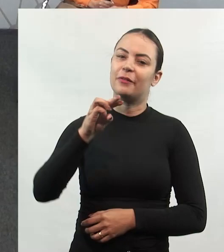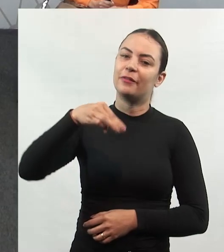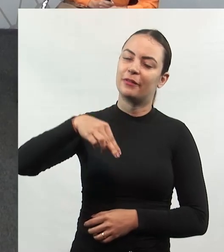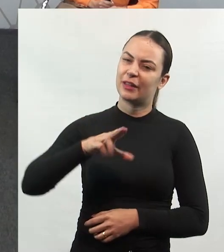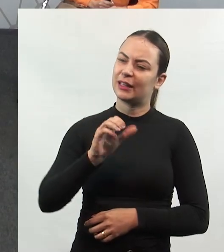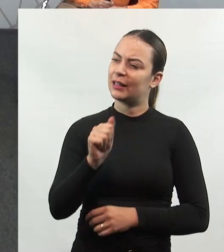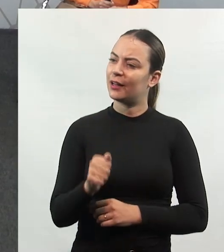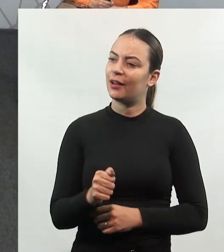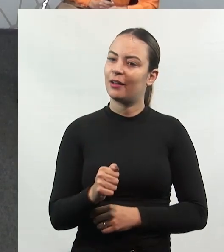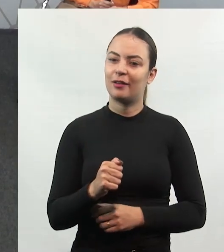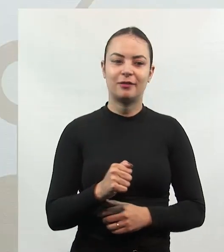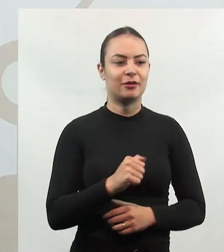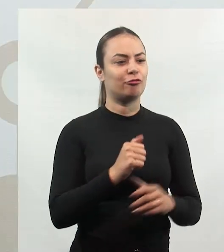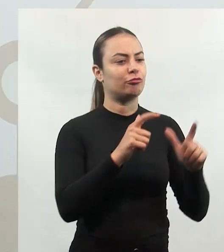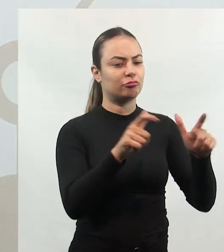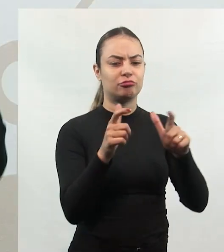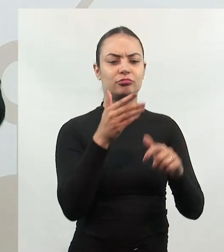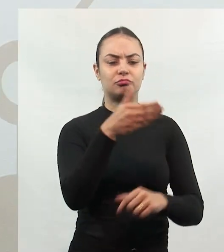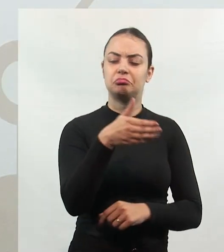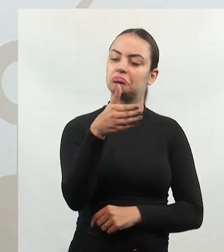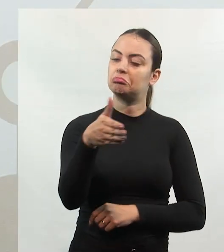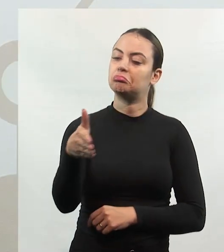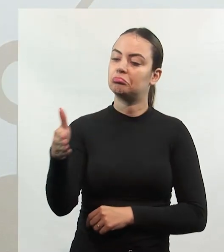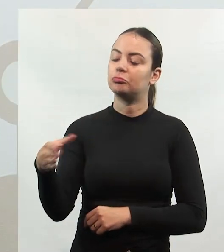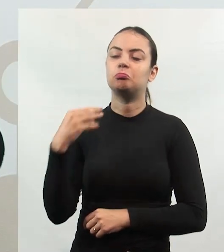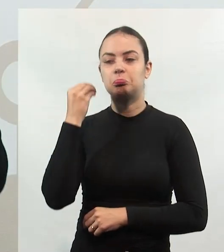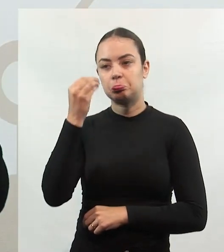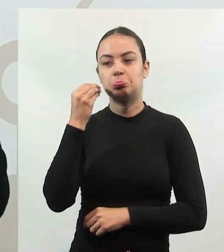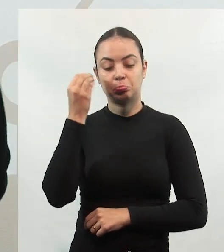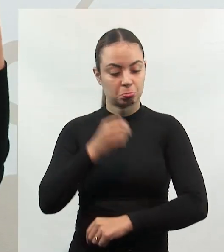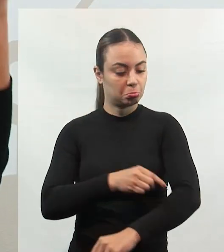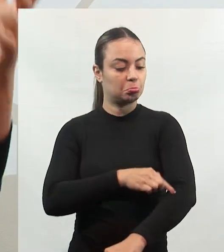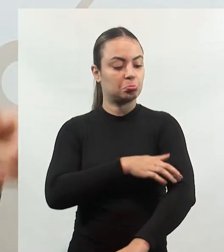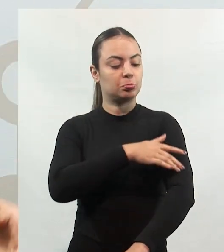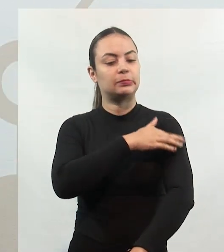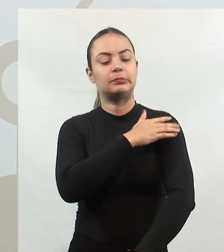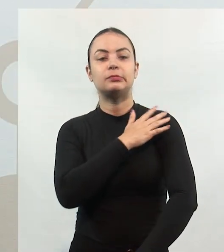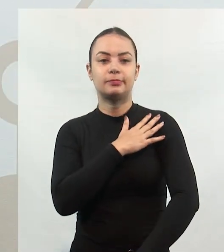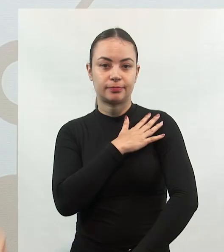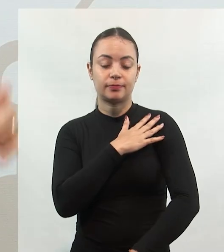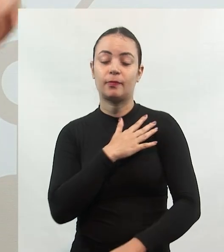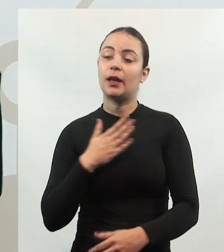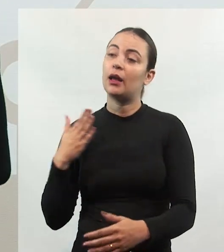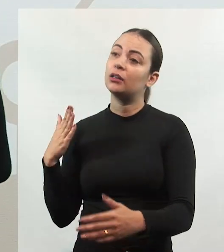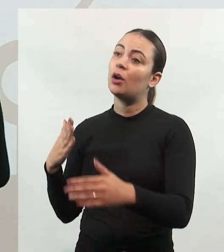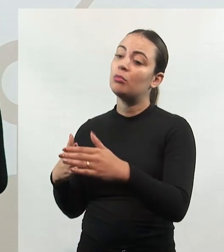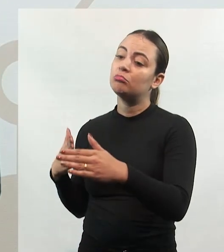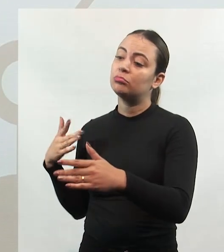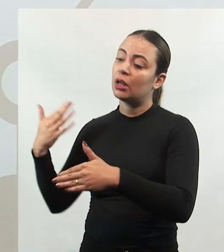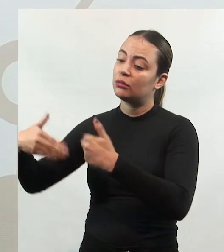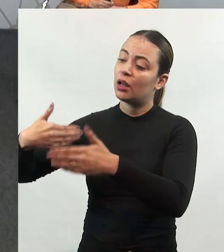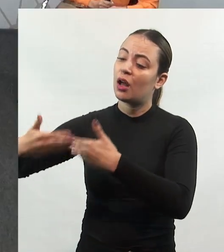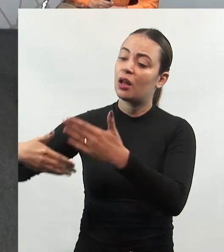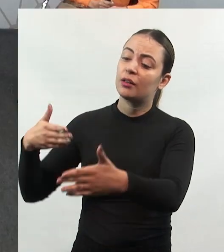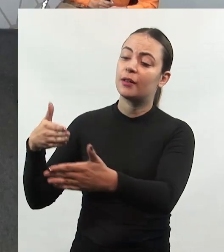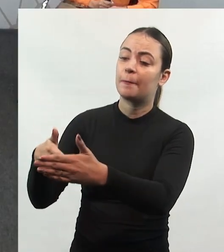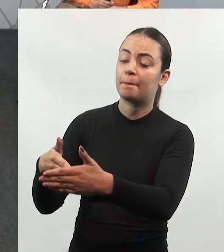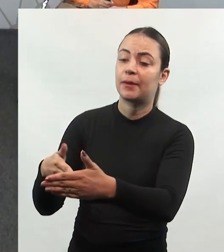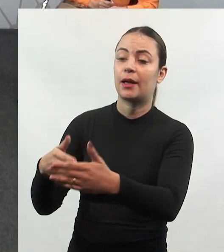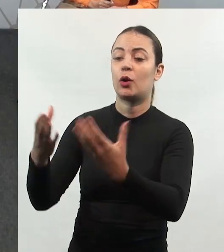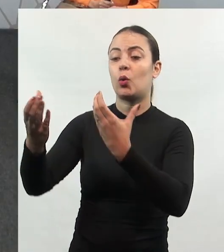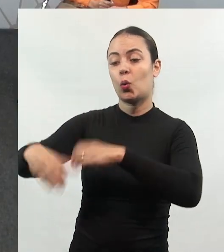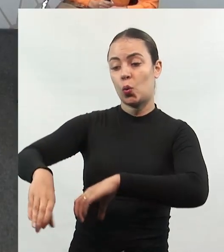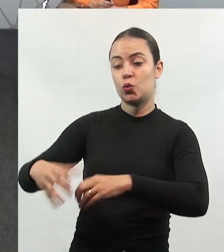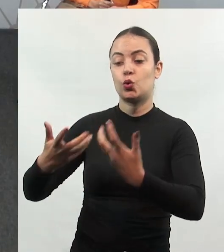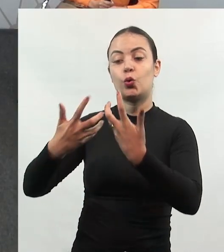Ferreira, dei aula em cursinhos de idiomas, em escolas particulares, né, Marise Castiel, Maple